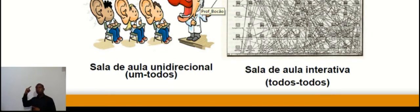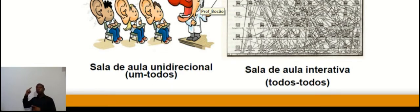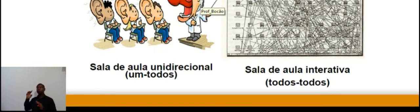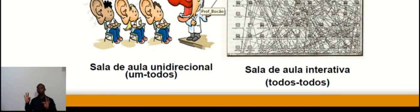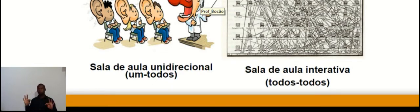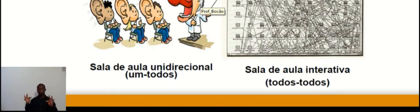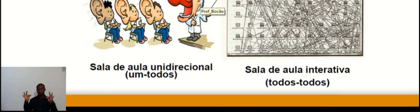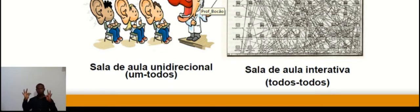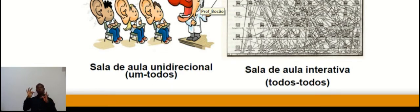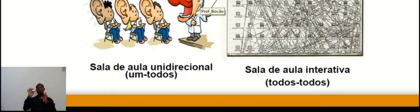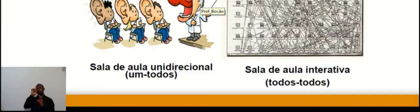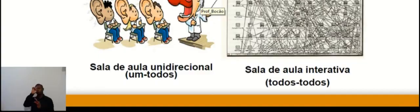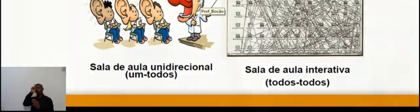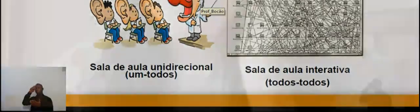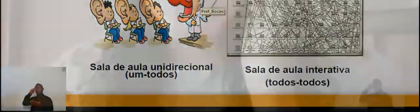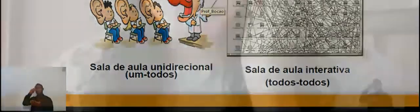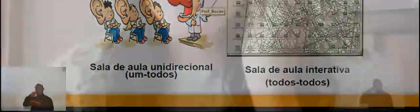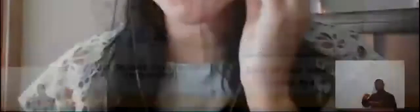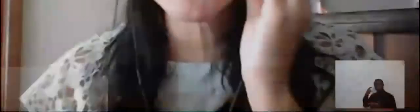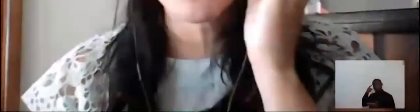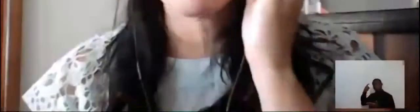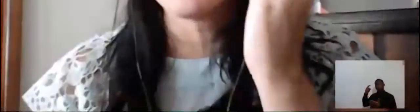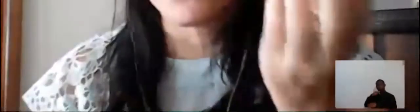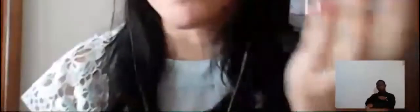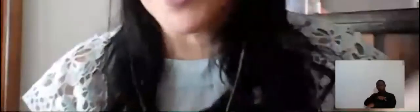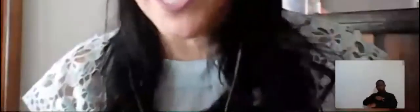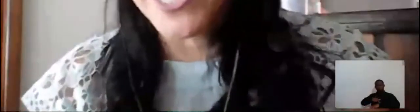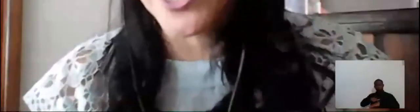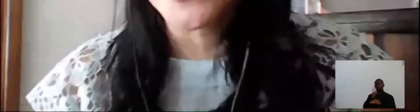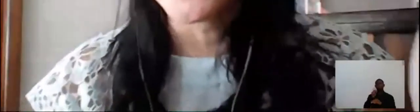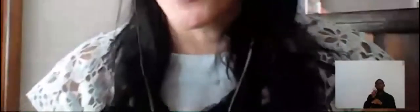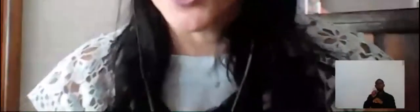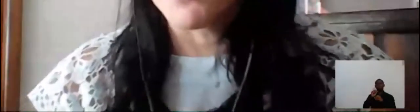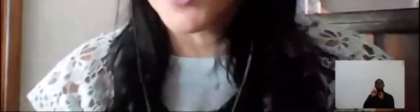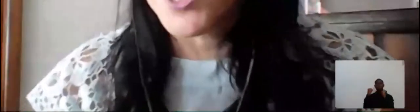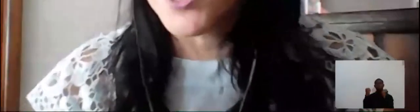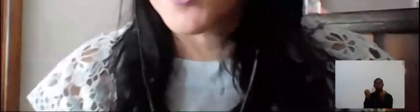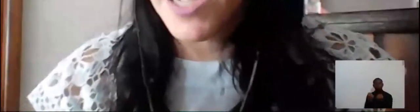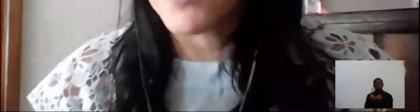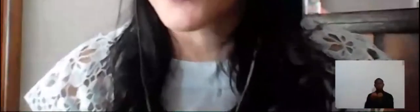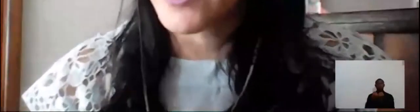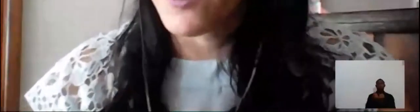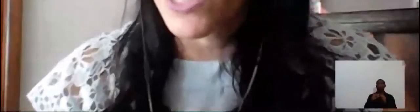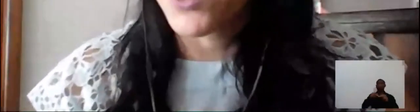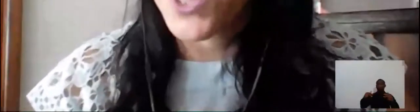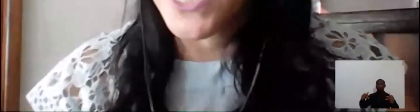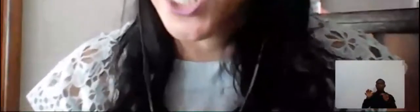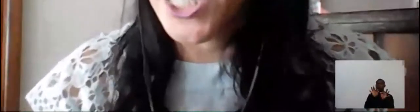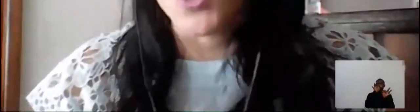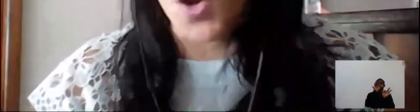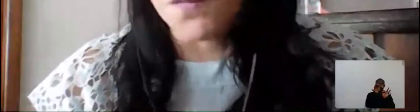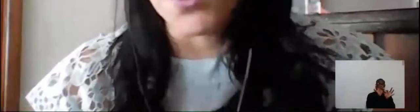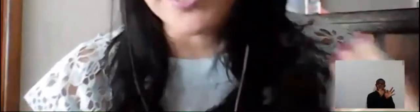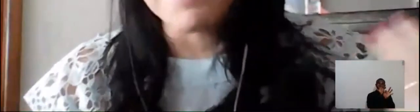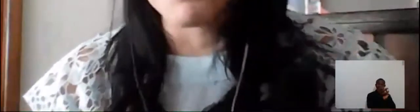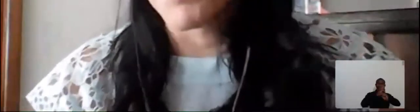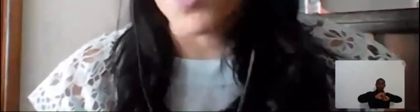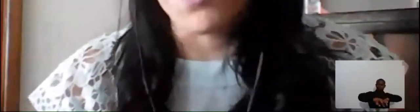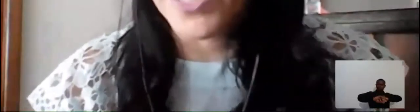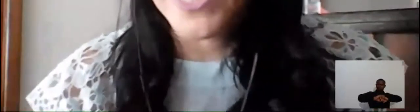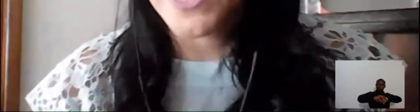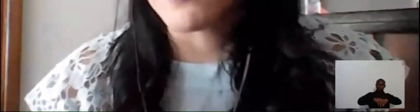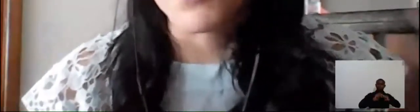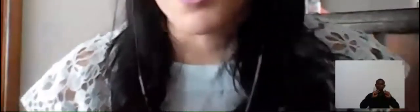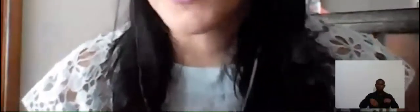é maravilhosa. Vani Kensky, inclusive ela é viva, porque a gente gosta muito de estudar os autores antigos, óbvio, né?